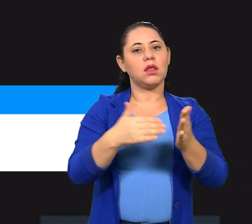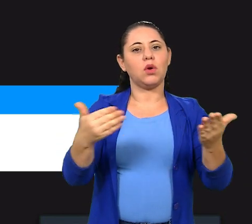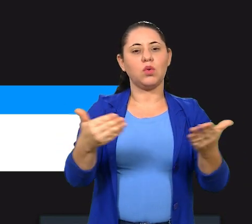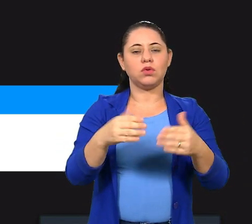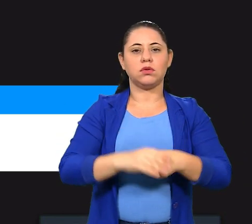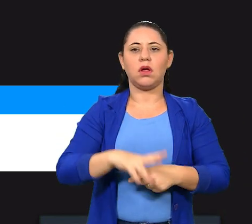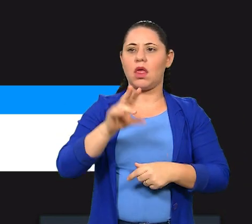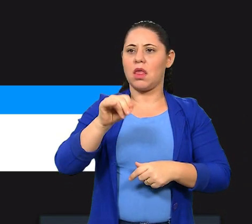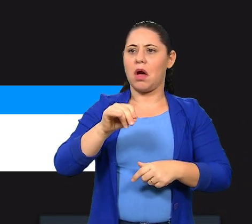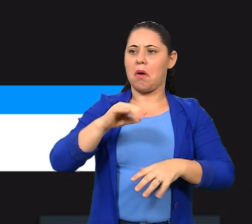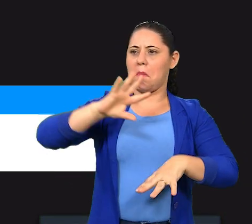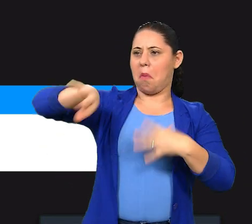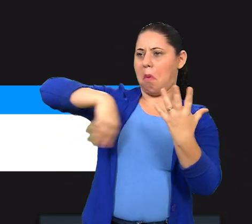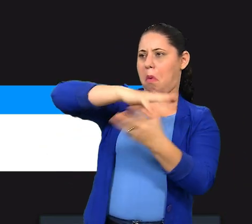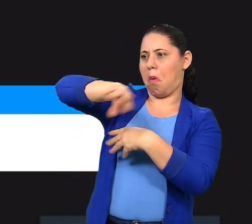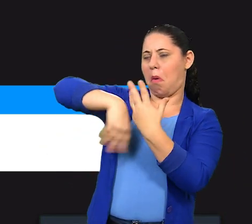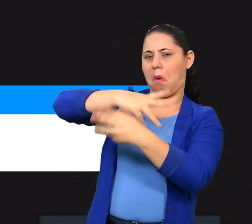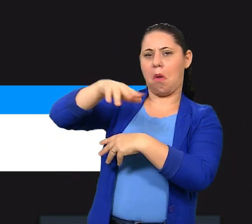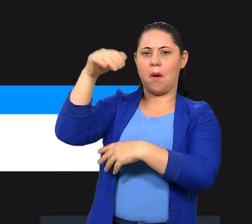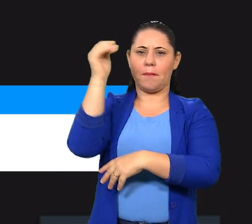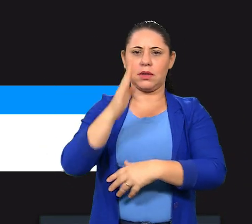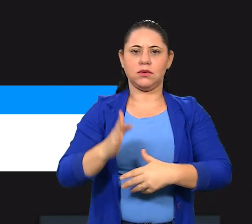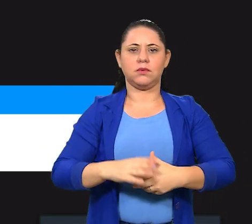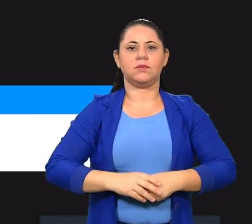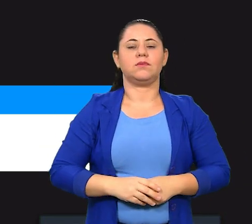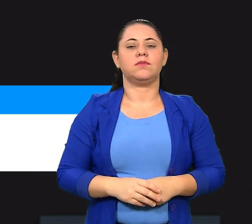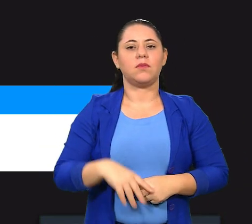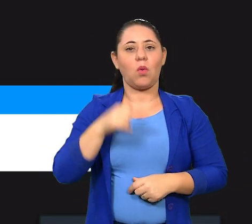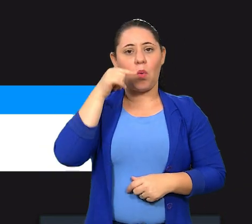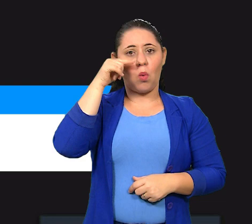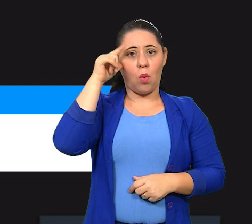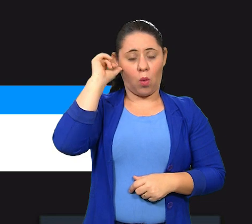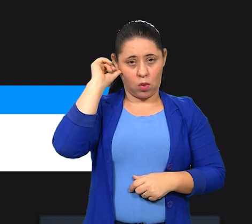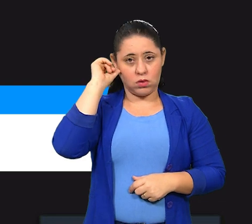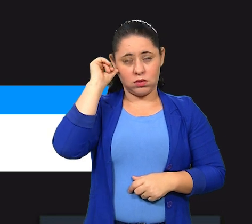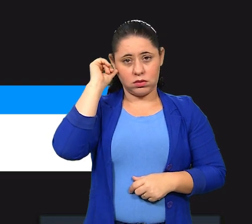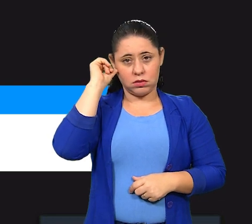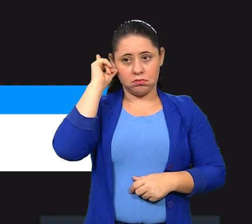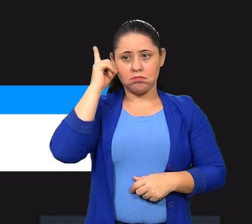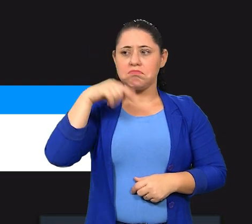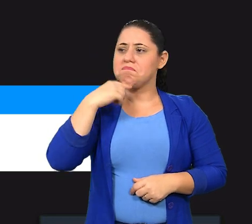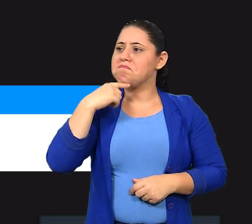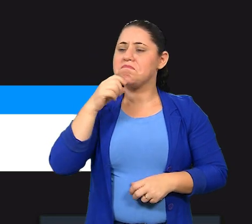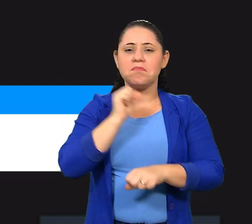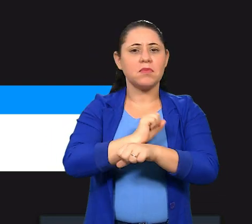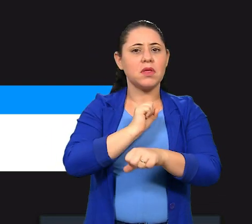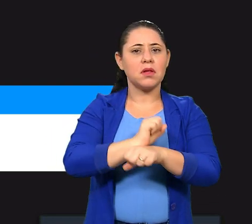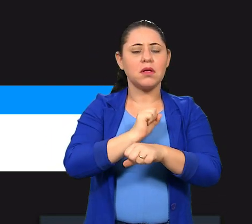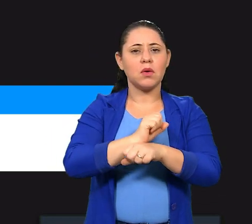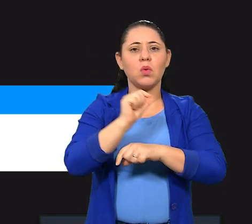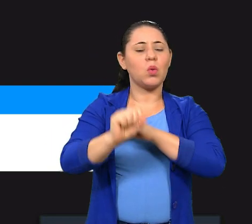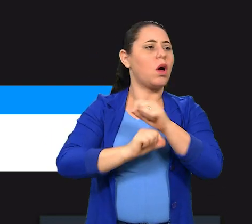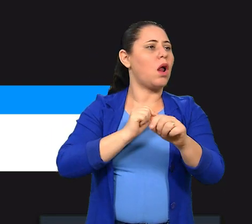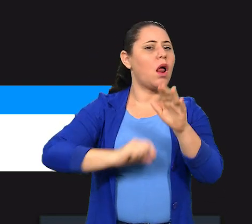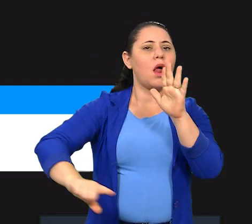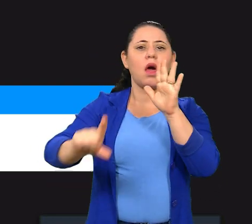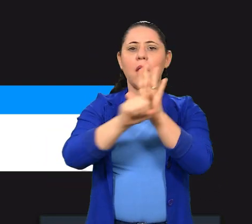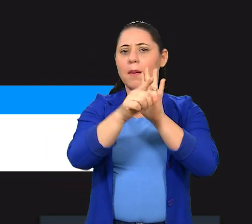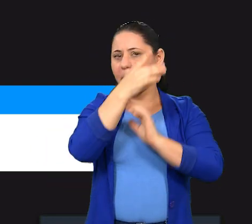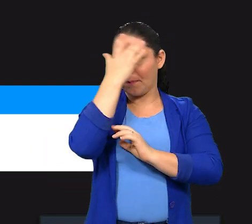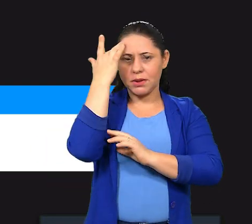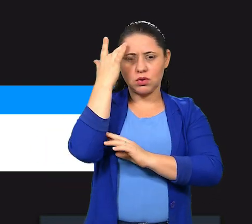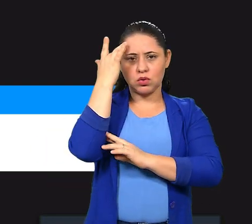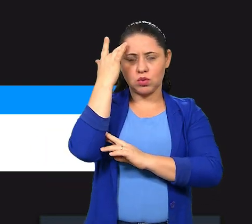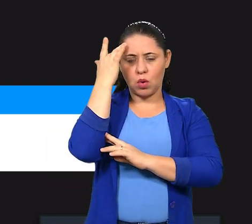cumprir Um bom período de pena onde ele deveria estar até hoje e não aí tumultuando na seleção do Brasil Então